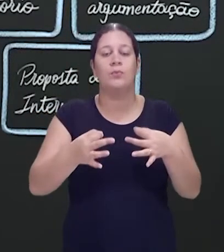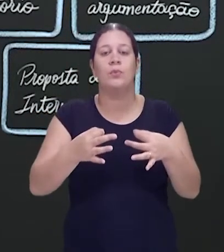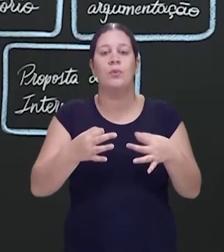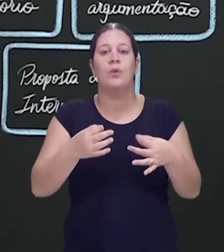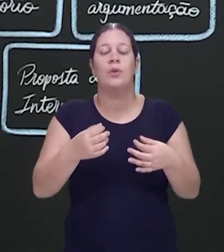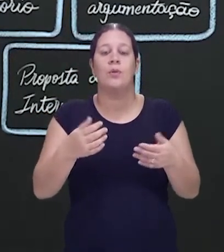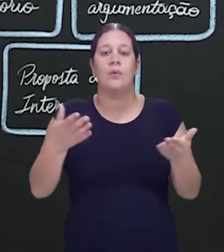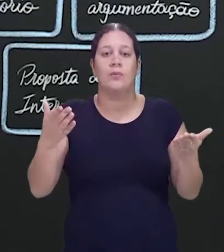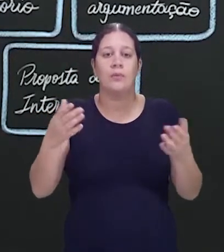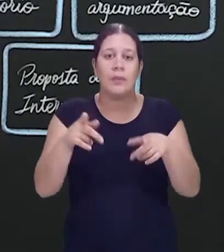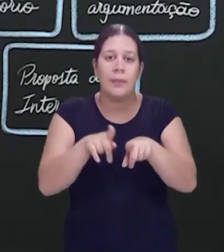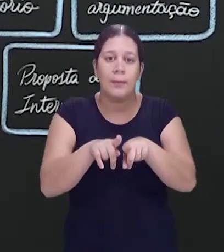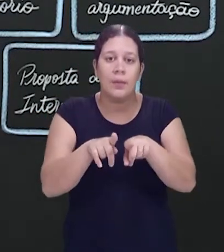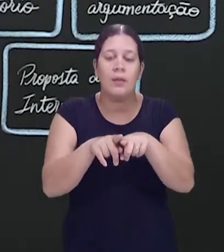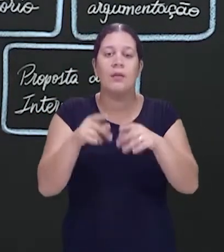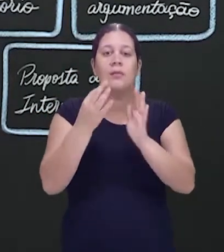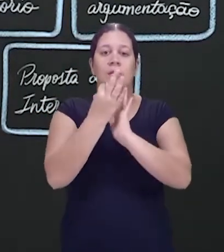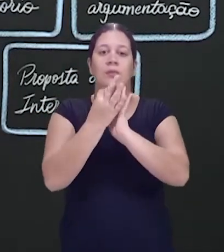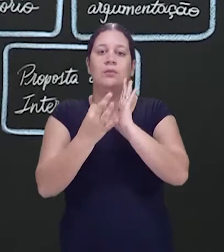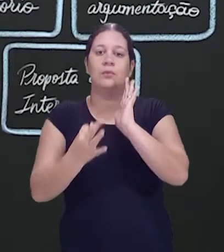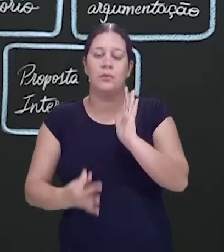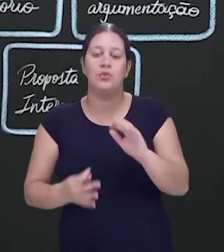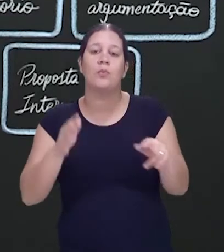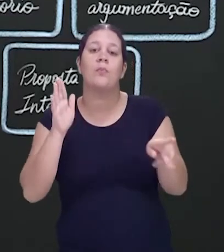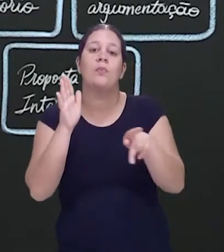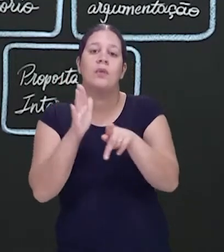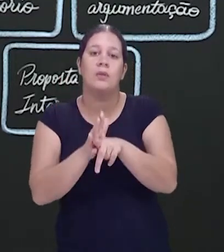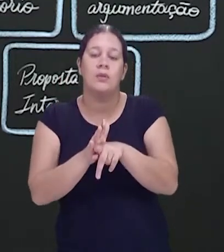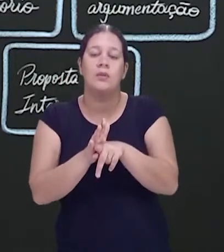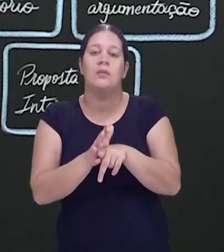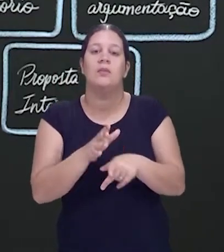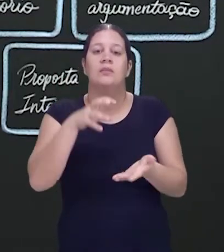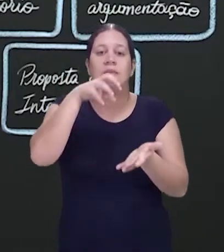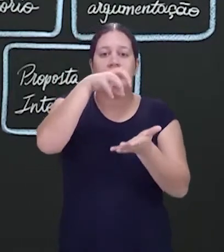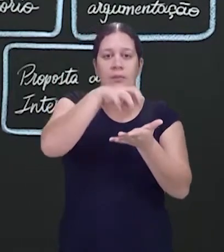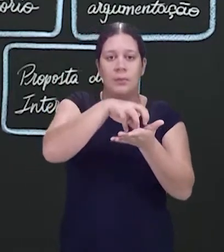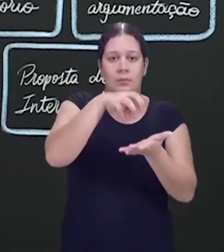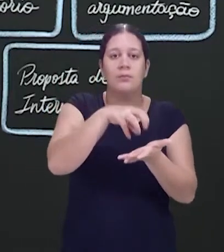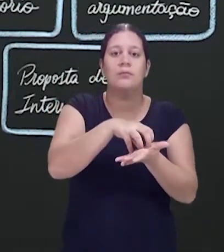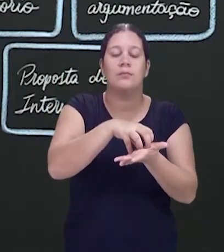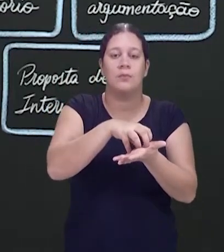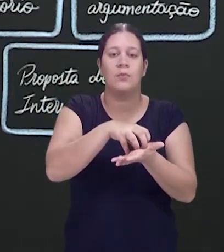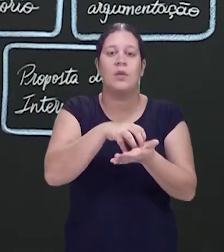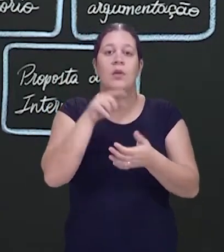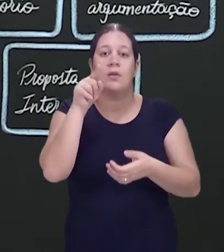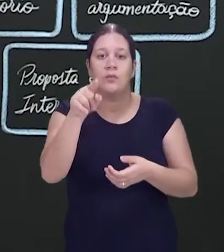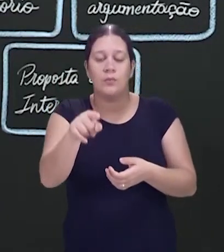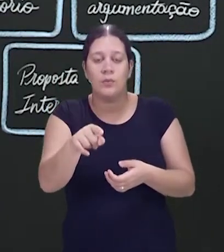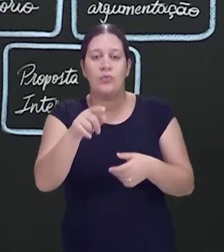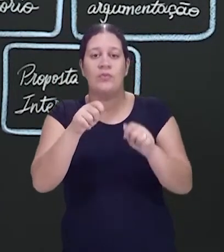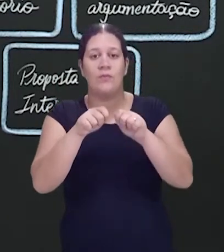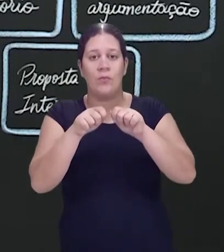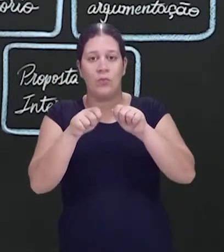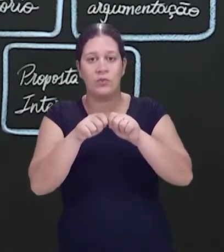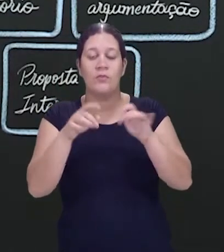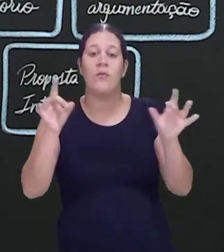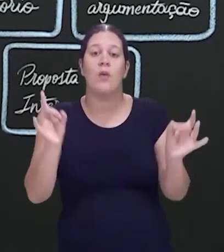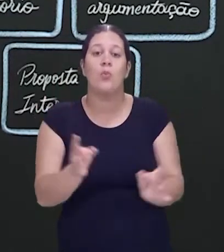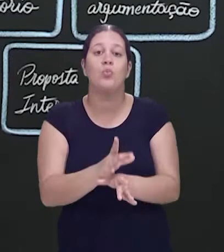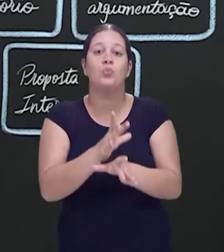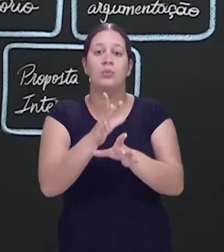ocupam o núcleo do seu texto. É como se boa parte dele fosse concentrada em cima desses elementos. Quando você parte para